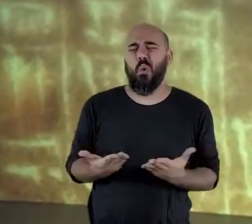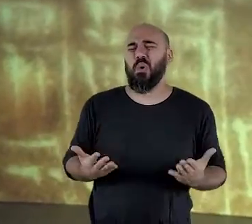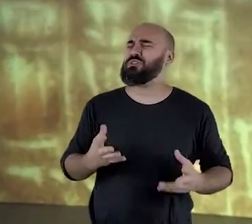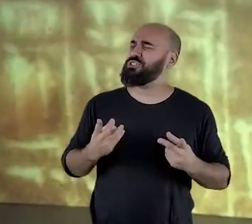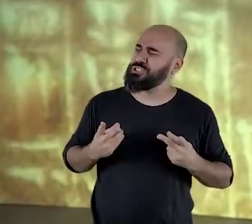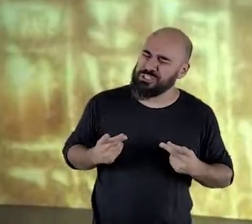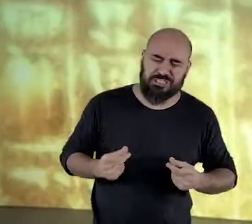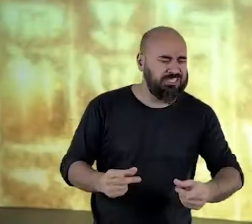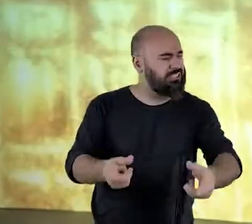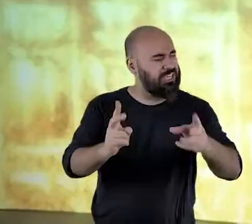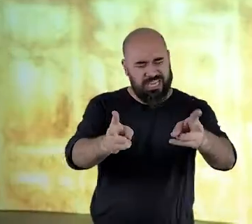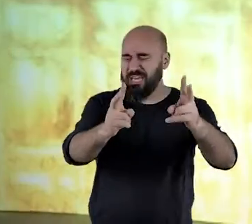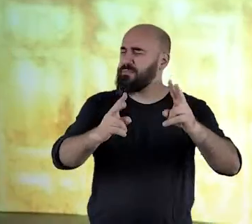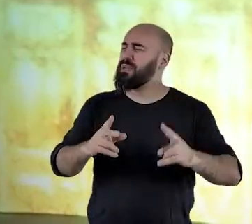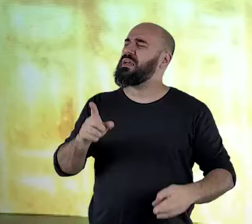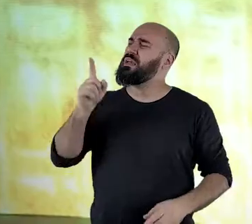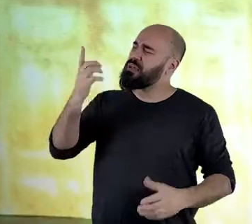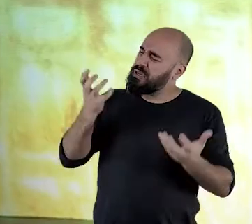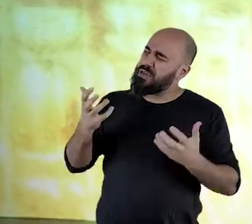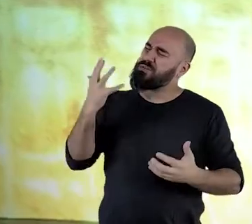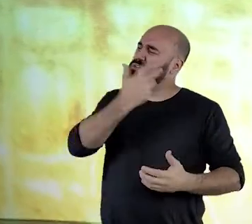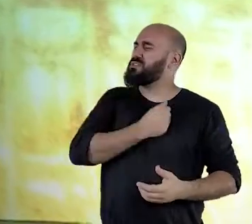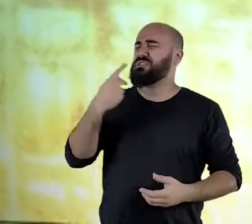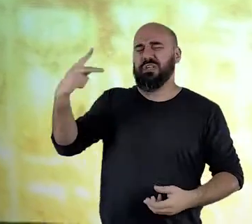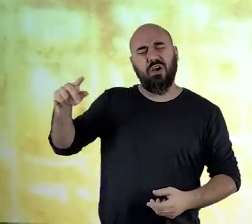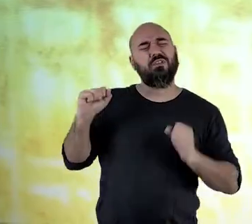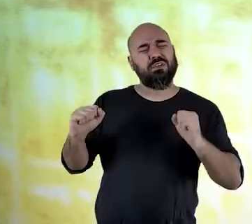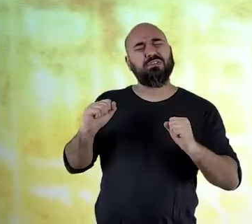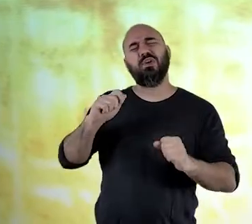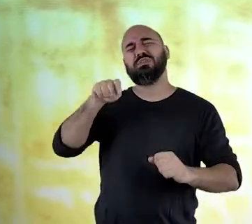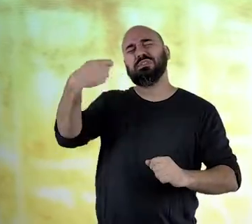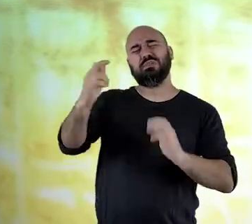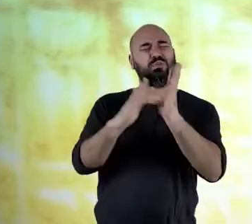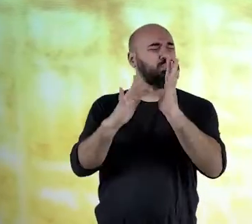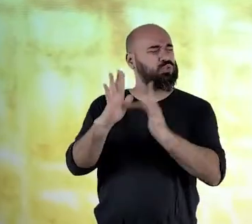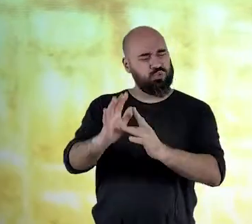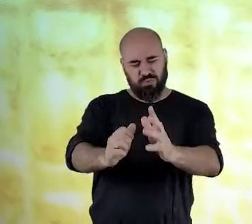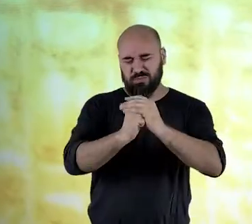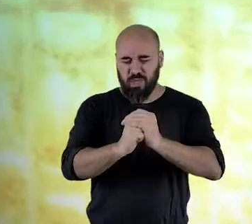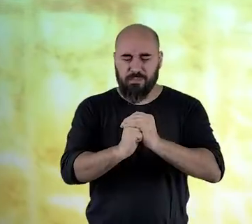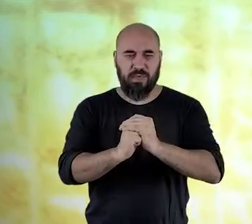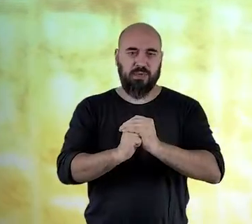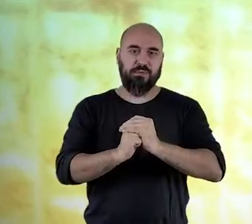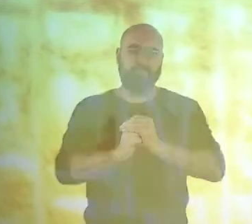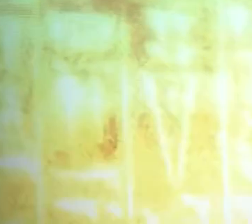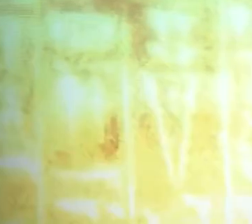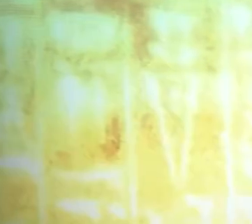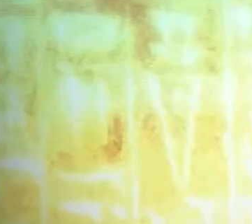e nos mantenha em Tua salvação, é o que eu lhe peço no nome de Jesus. Amém.